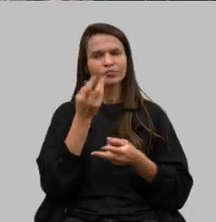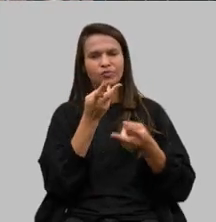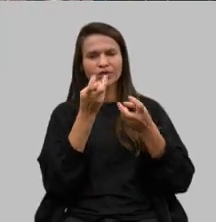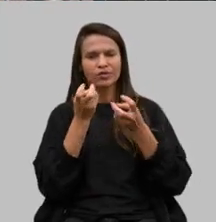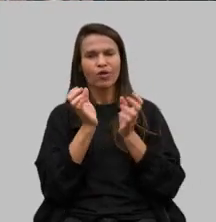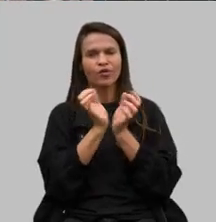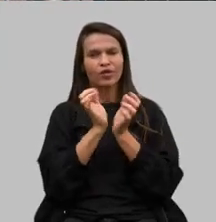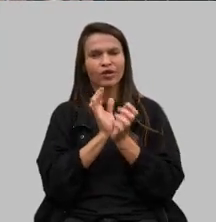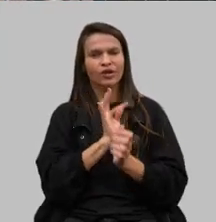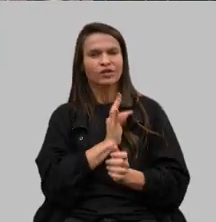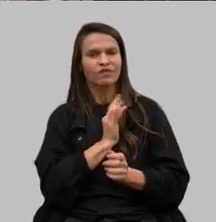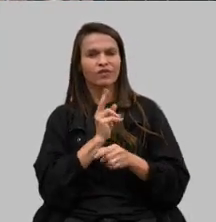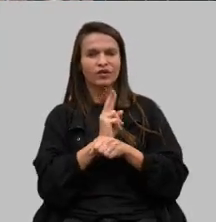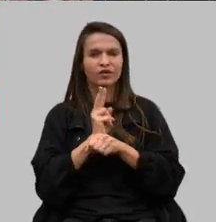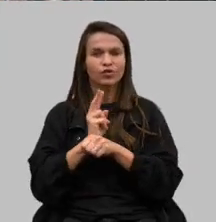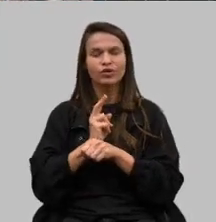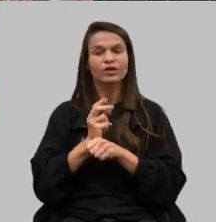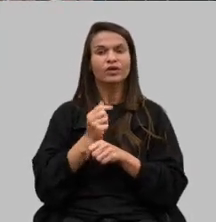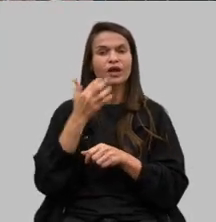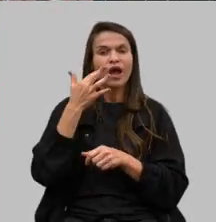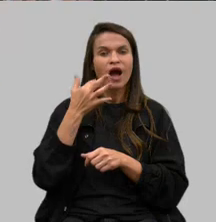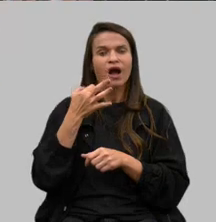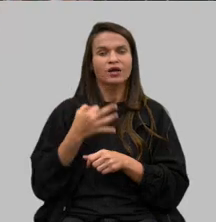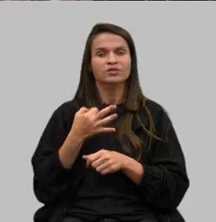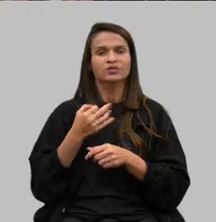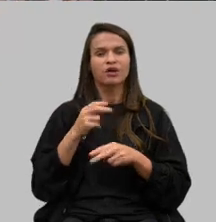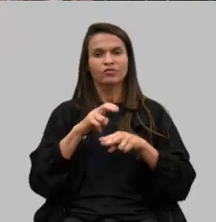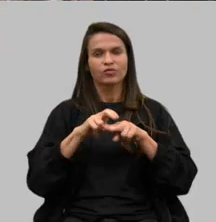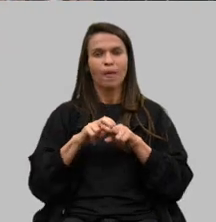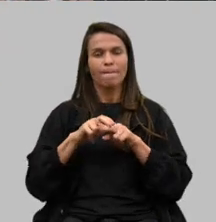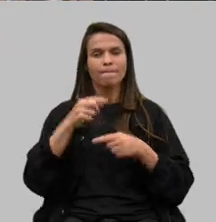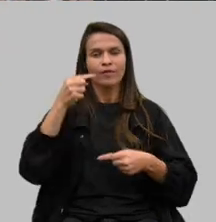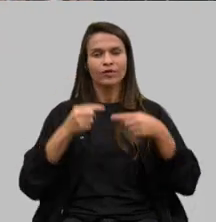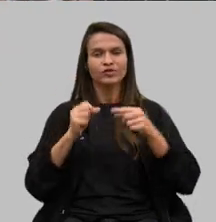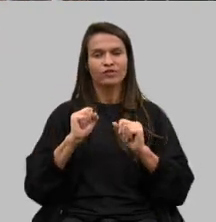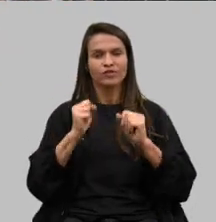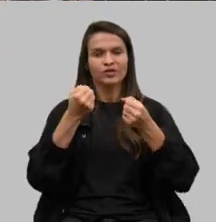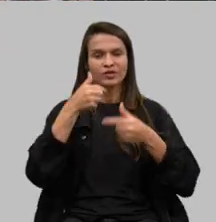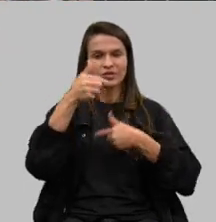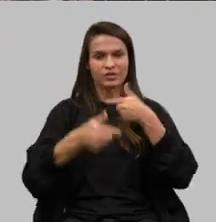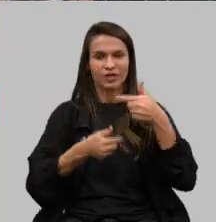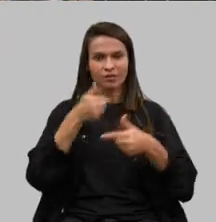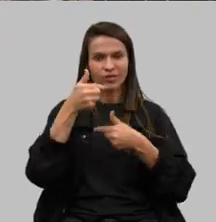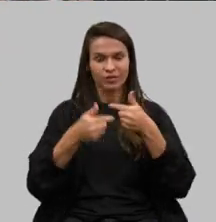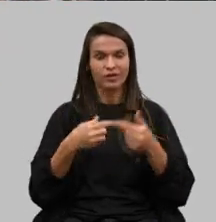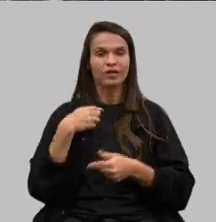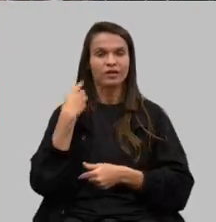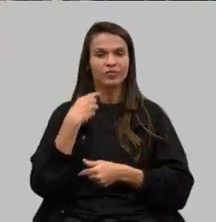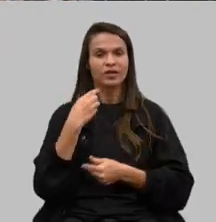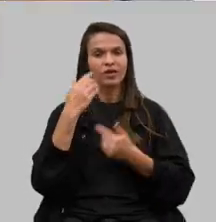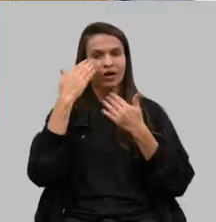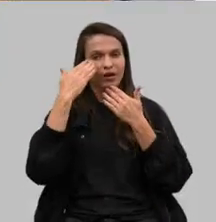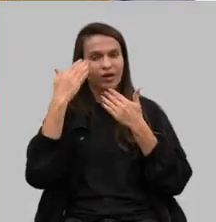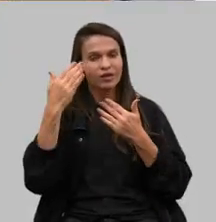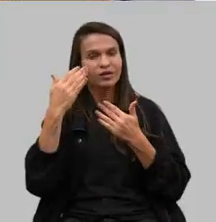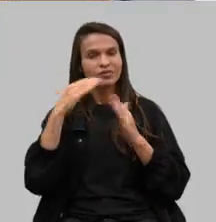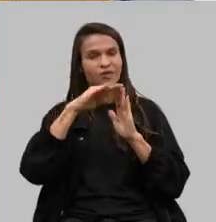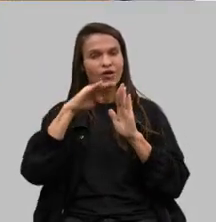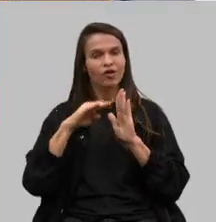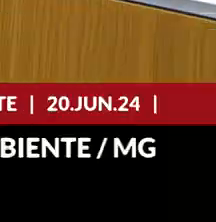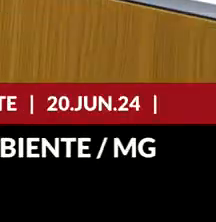o que que eles acham sobre de fato a nossa política de fortalecimento dessa atividade então Deputado agradeço as suas questões permaneço